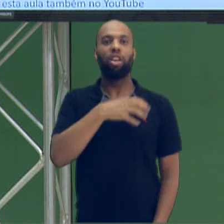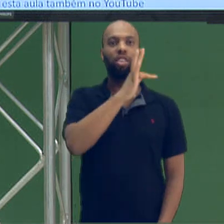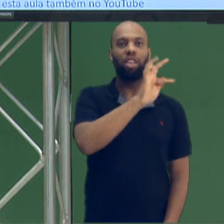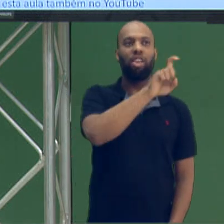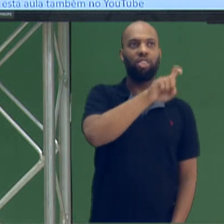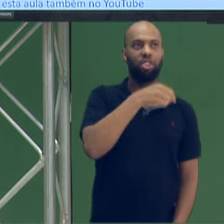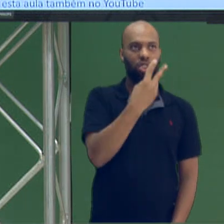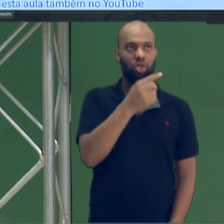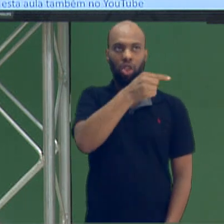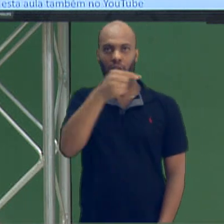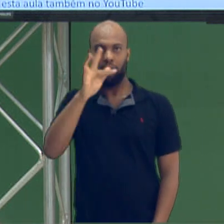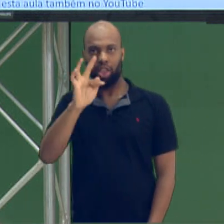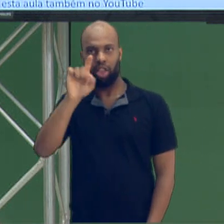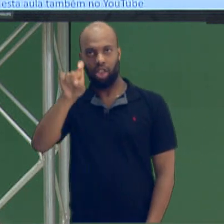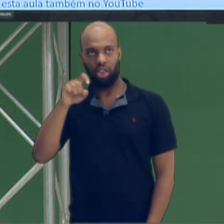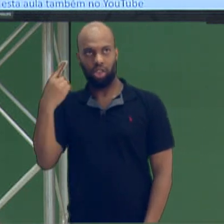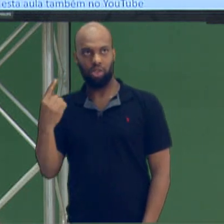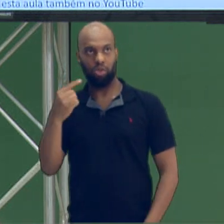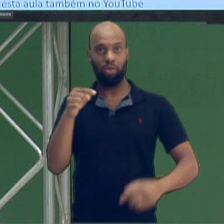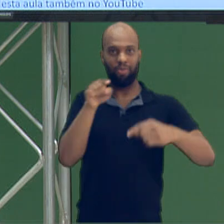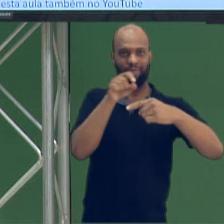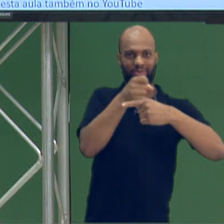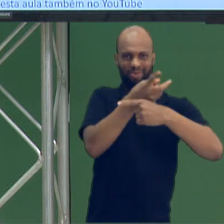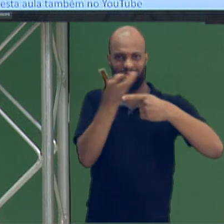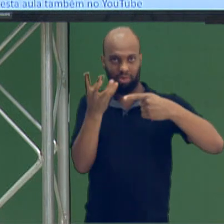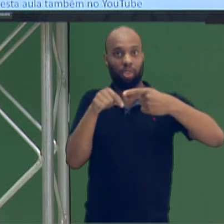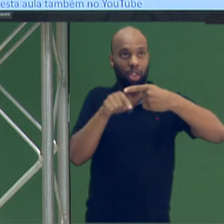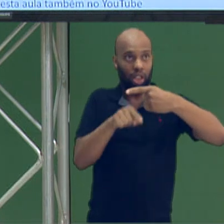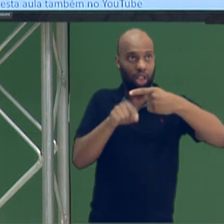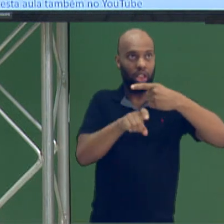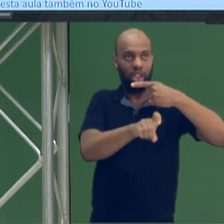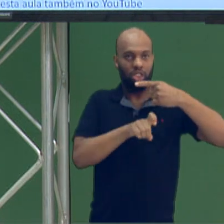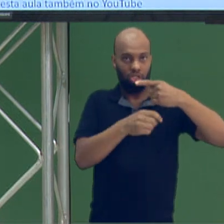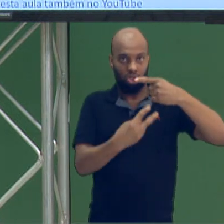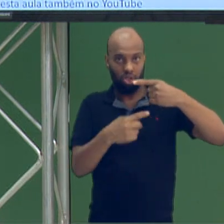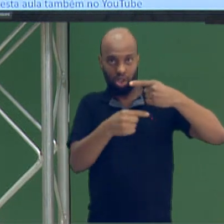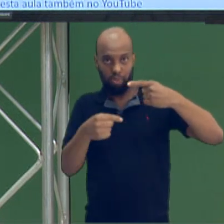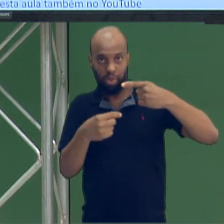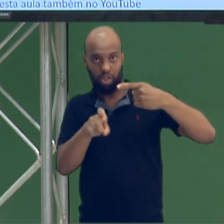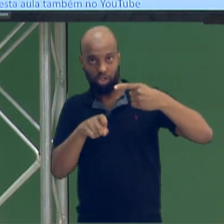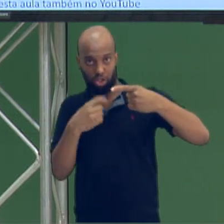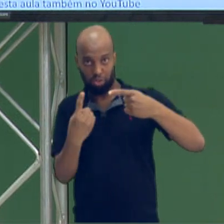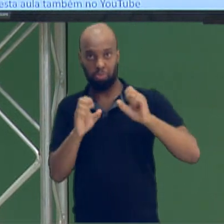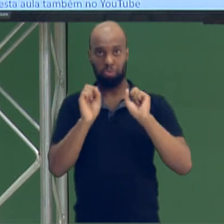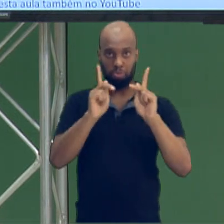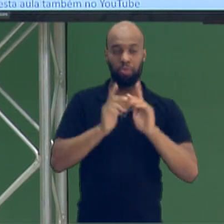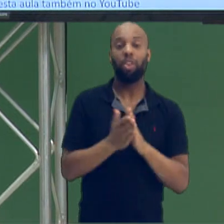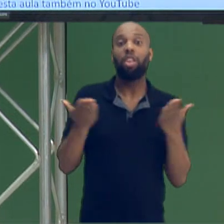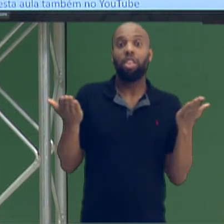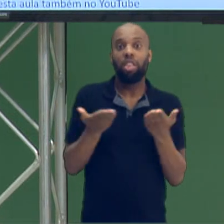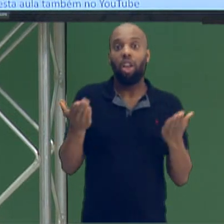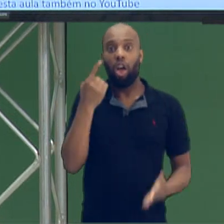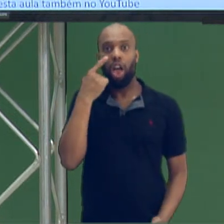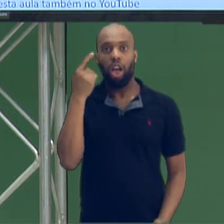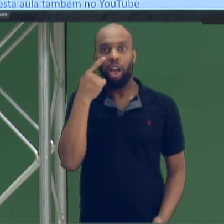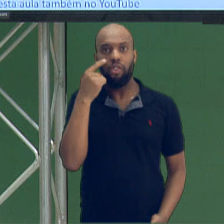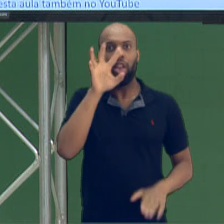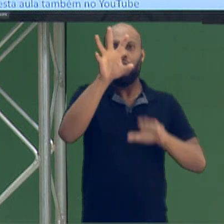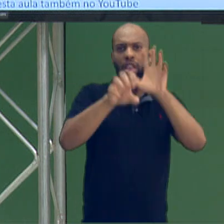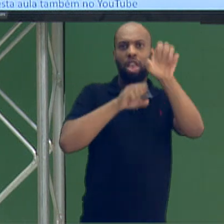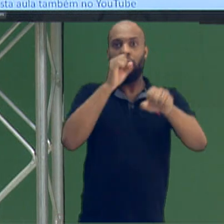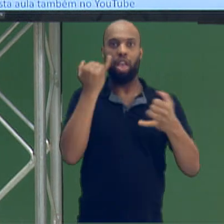de x1, dividido pelo valor de x2 menos o valor de x1, tá certo? E agora a gente vai tirar esses